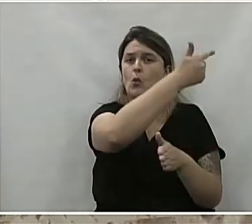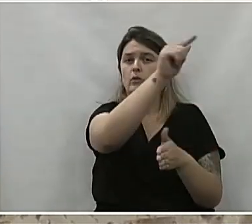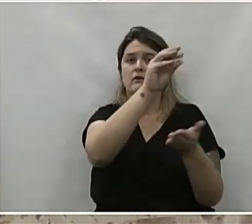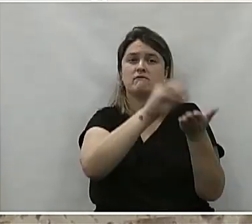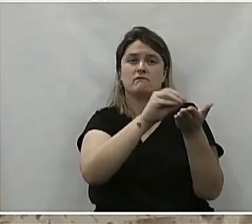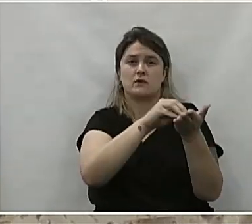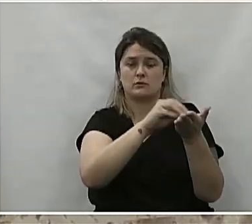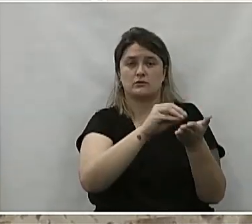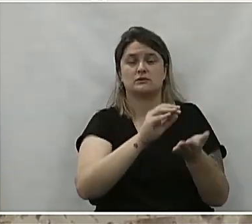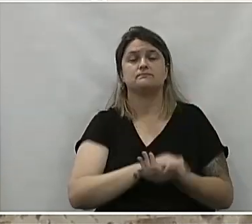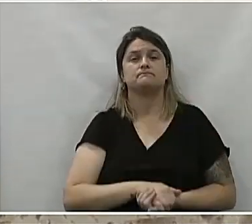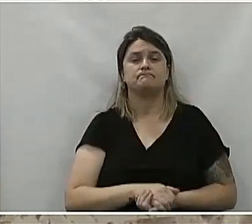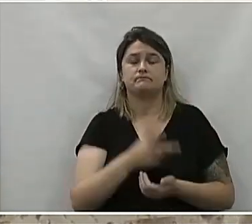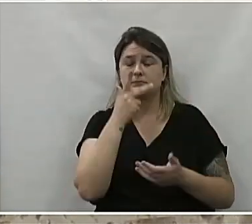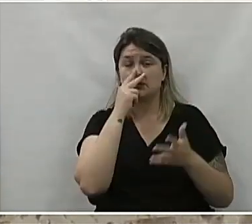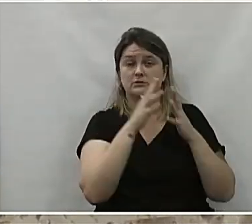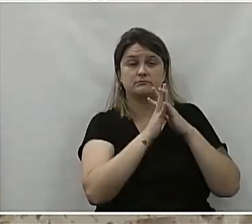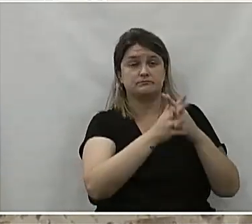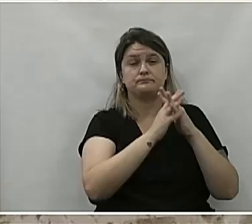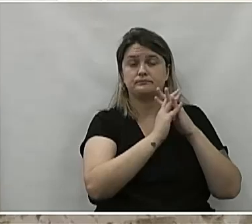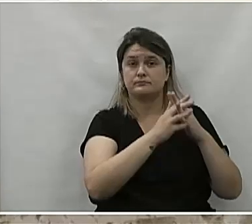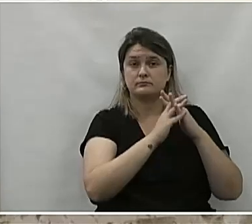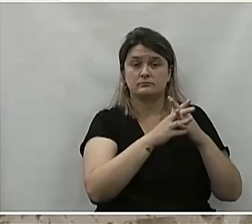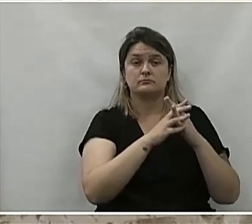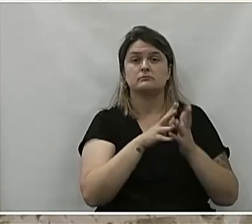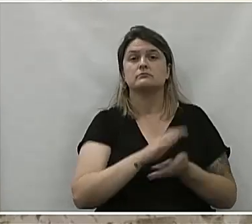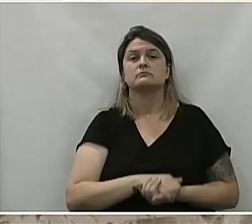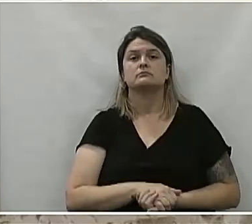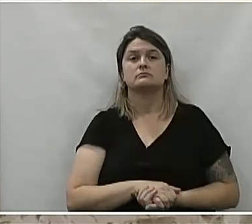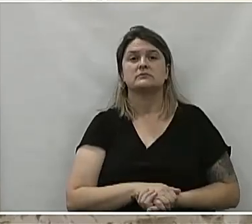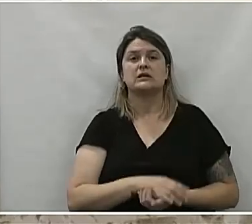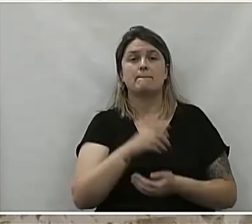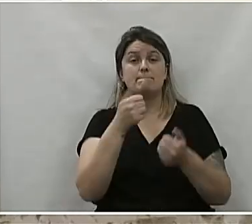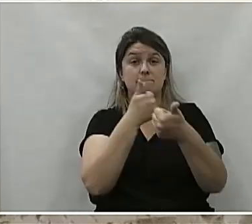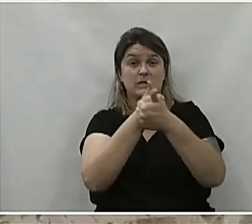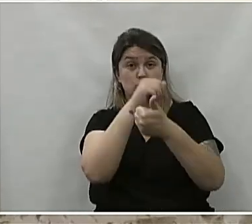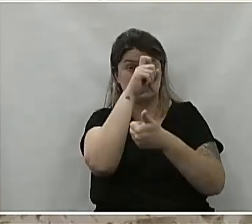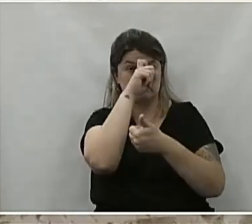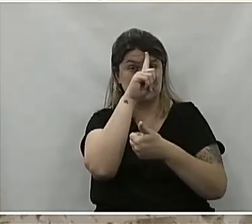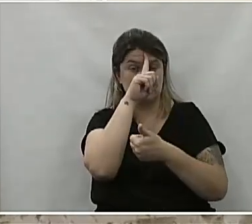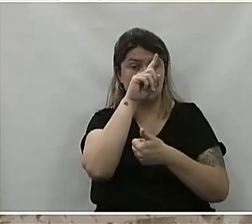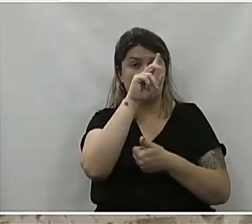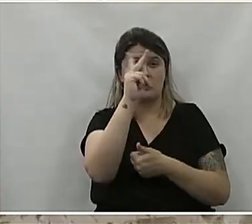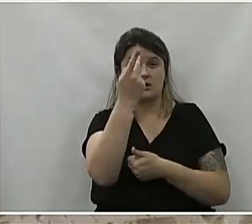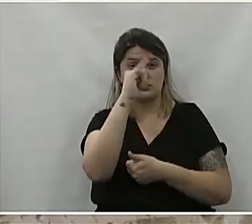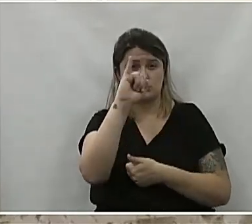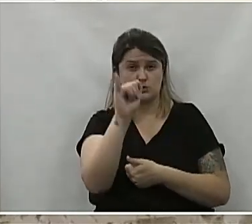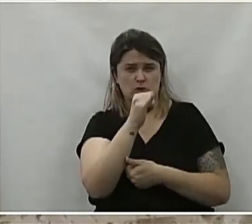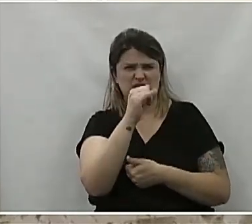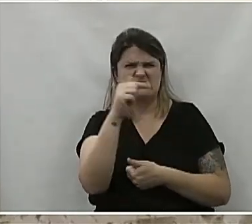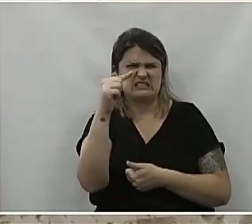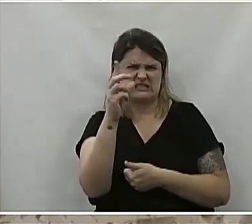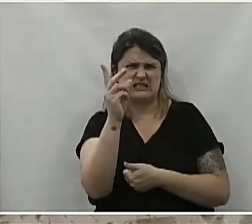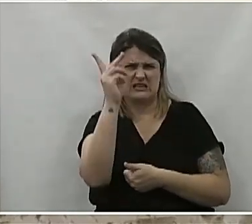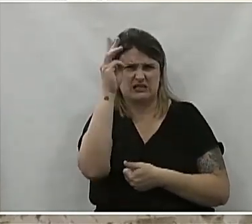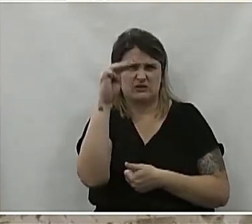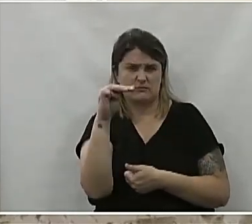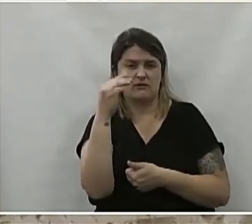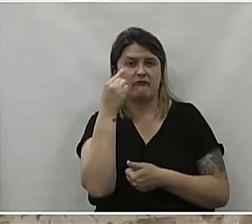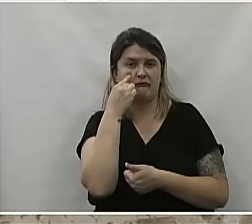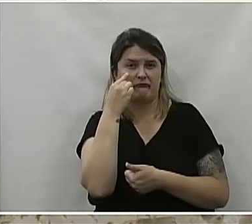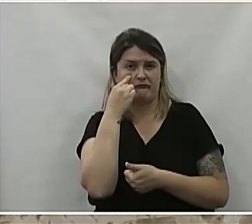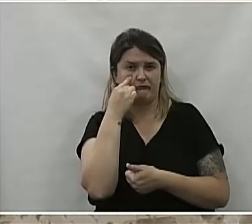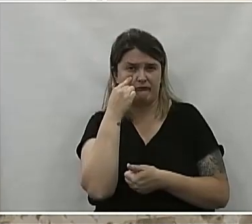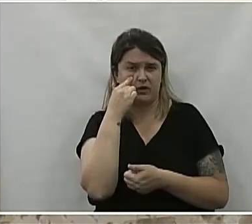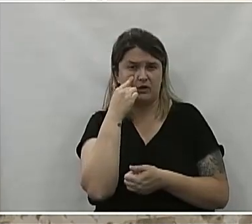Sem fazer Está um caos ali Entrando aqui no HJ Sete quilômetros para frente Se entrar à esquerda Ali você